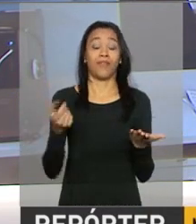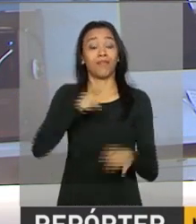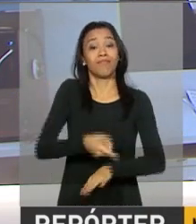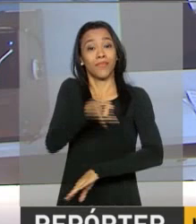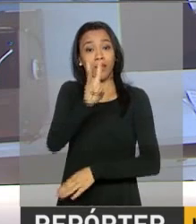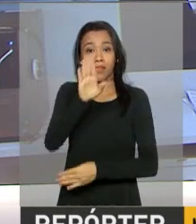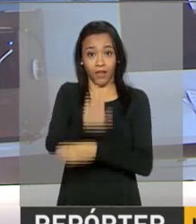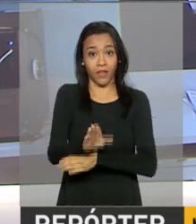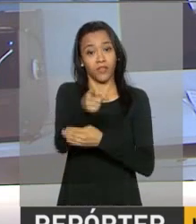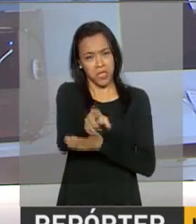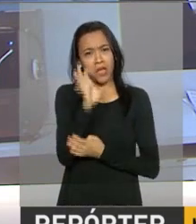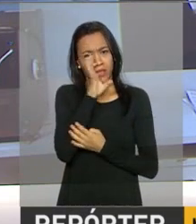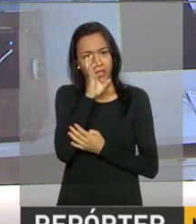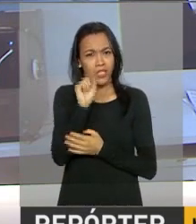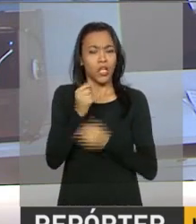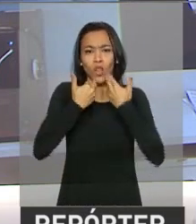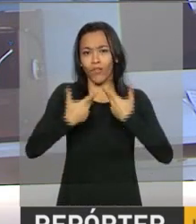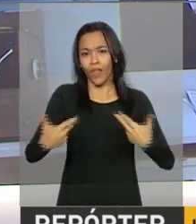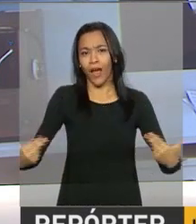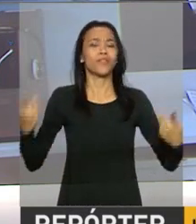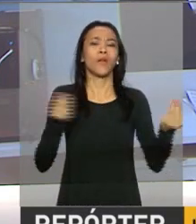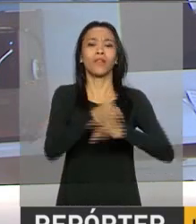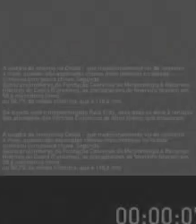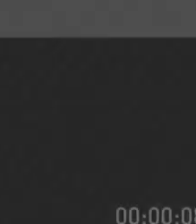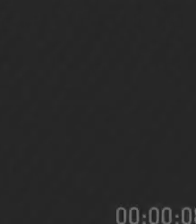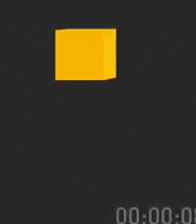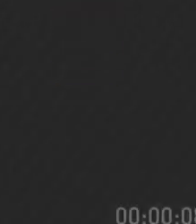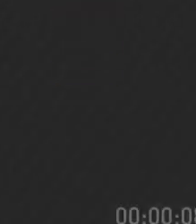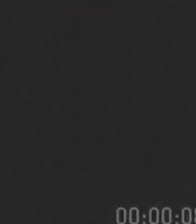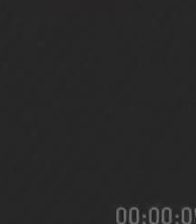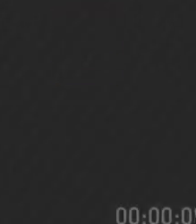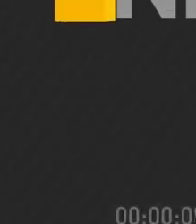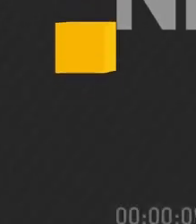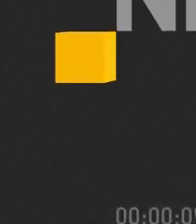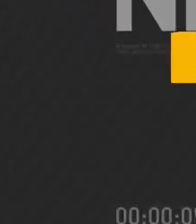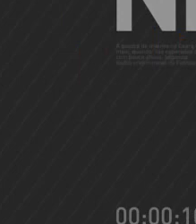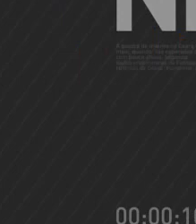às 3 da tarde. Acompanhe também as novidades em nossas redes sociais. Música